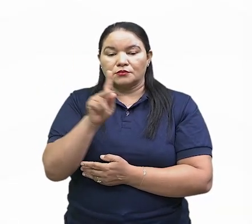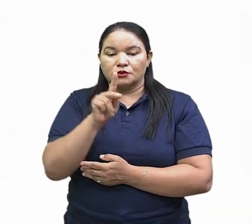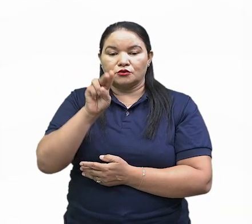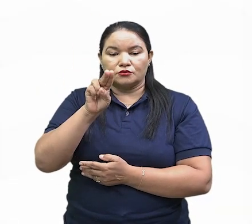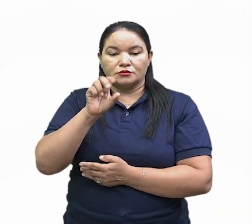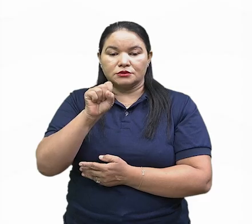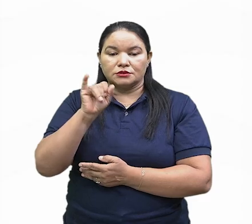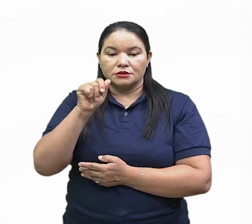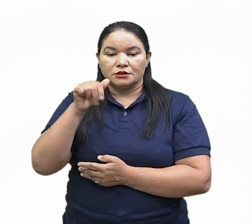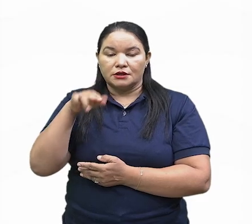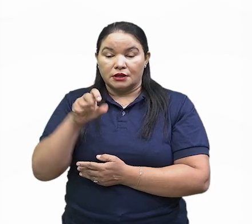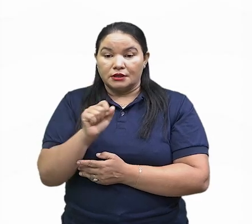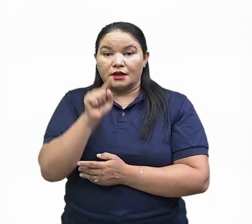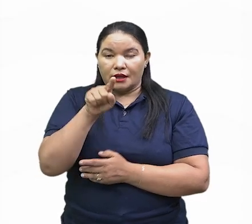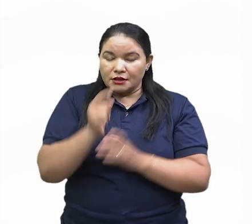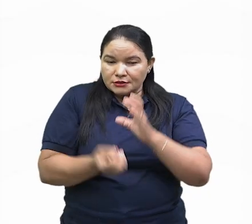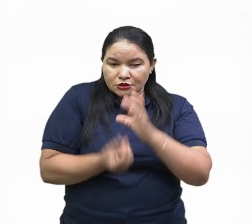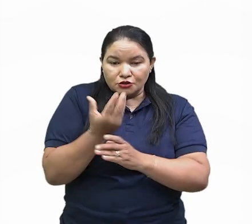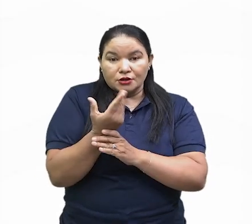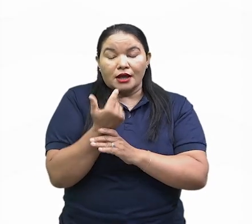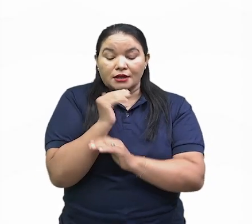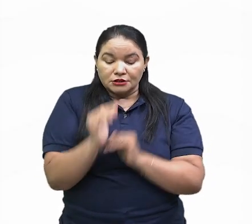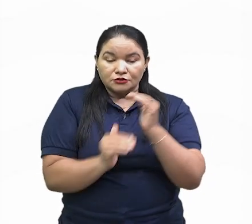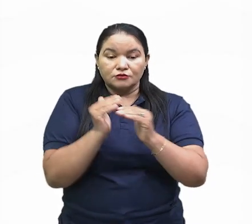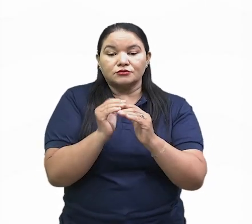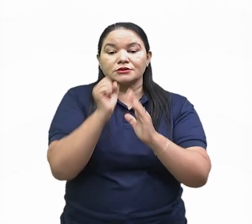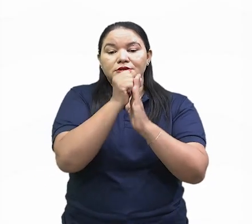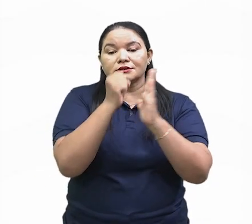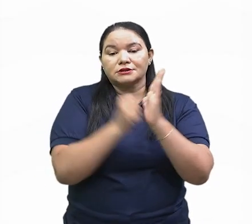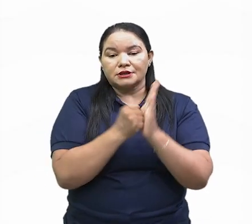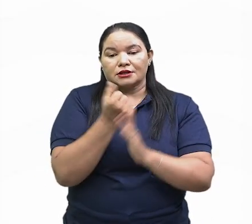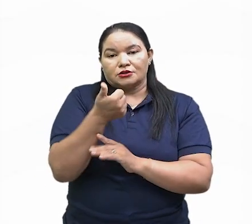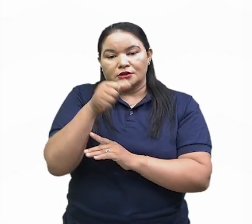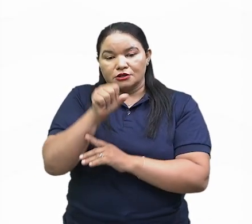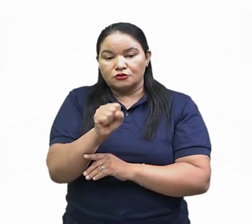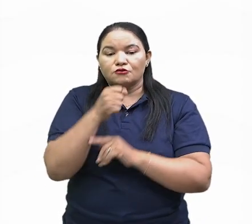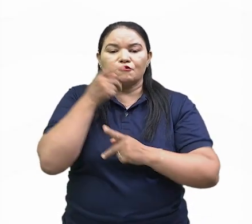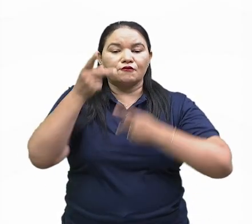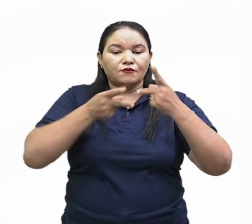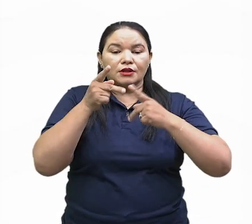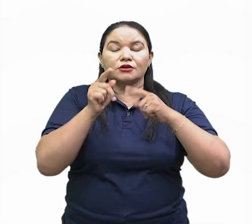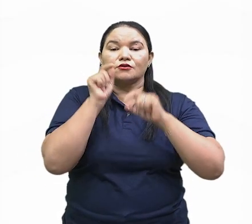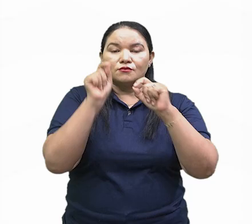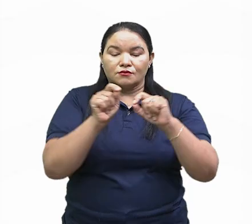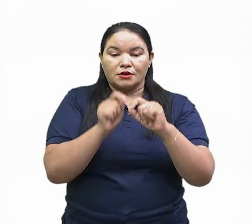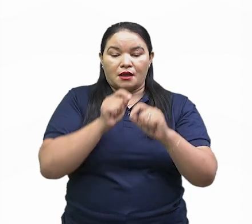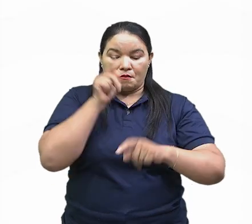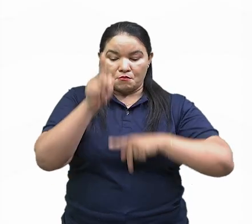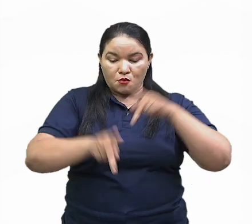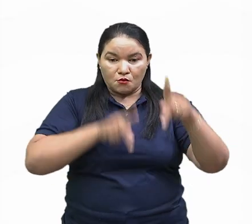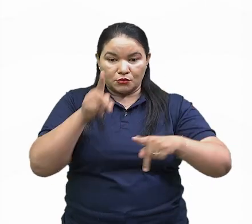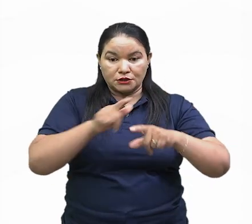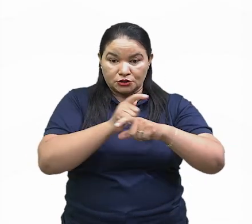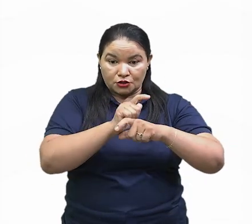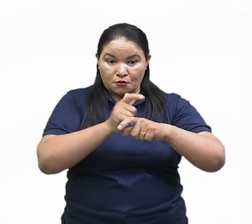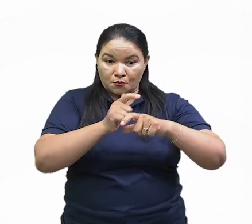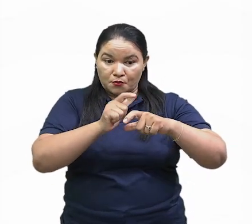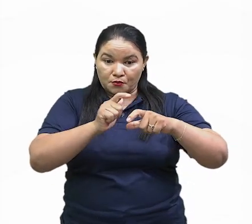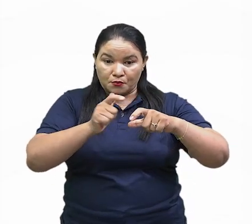foi criada por Thomas Malthus, tá? No século XVIII, onde ele afirma que a população